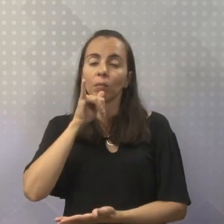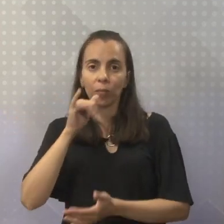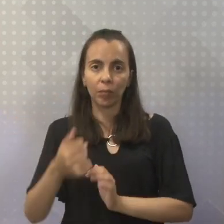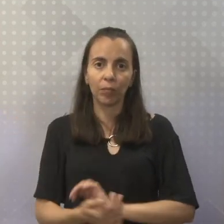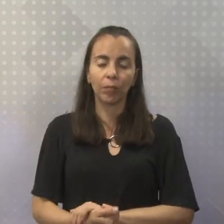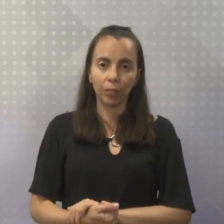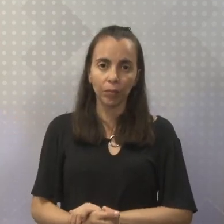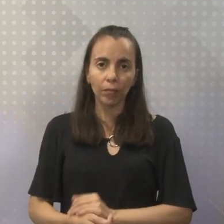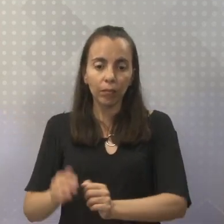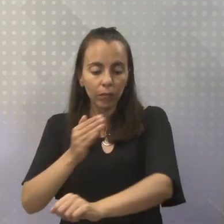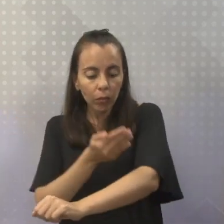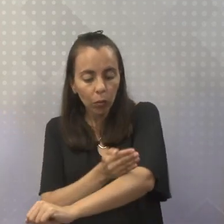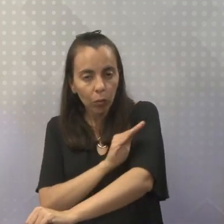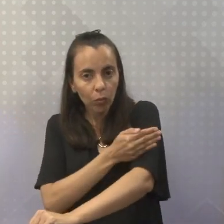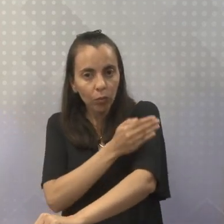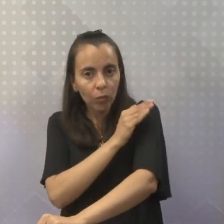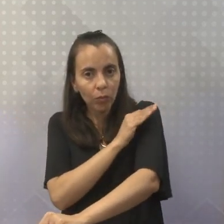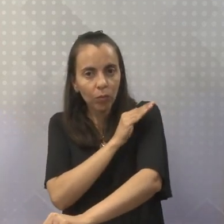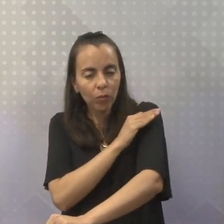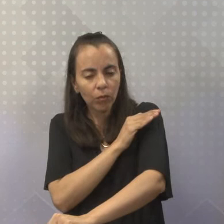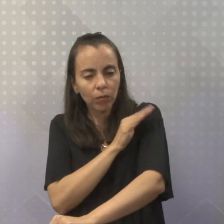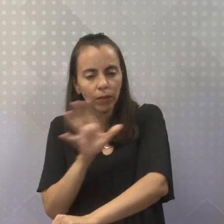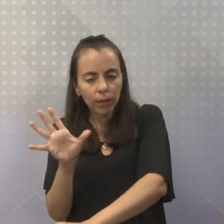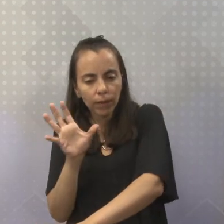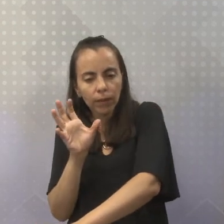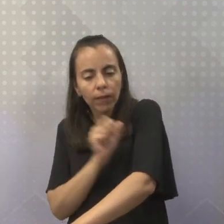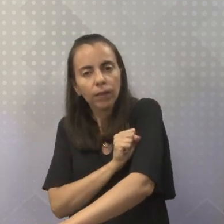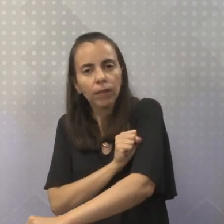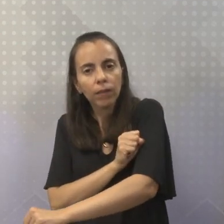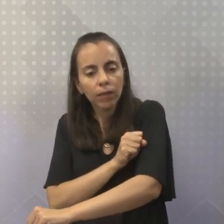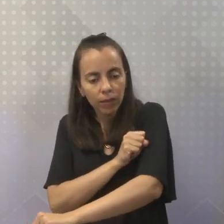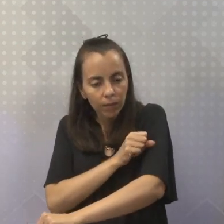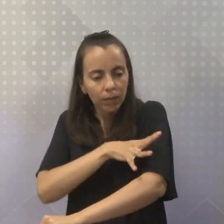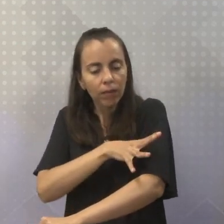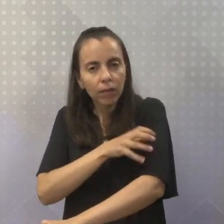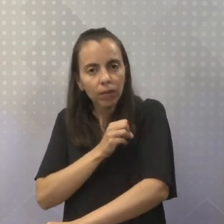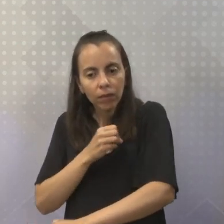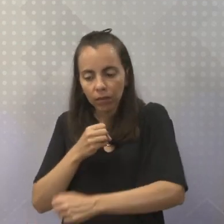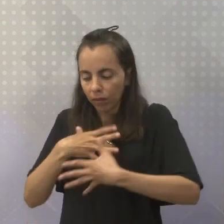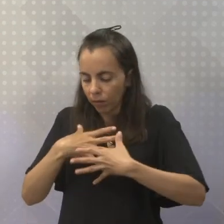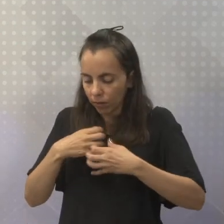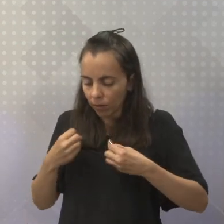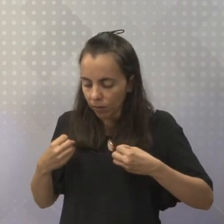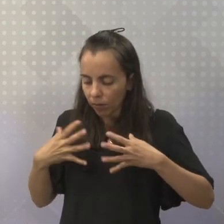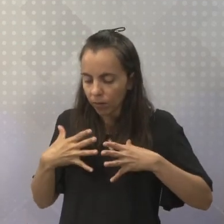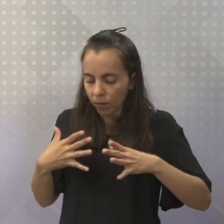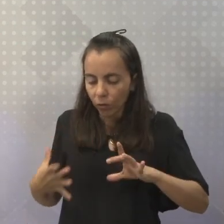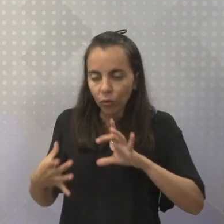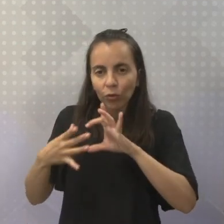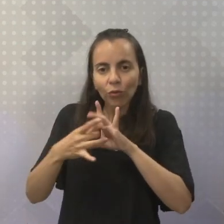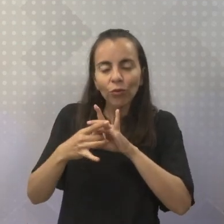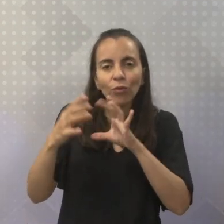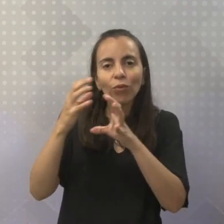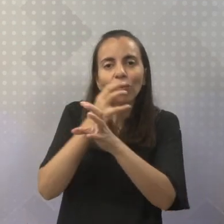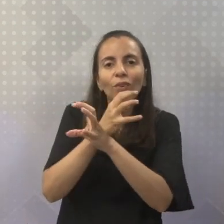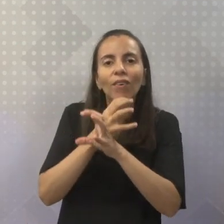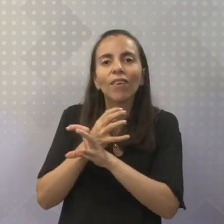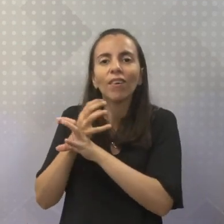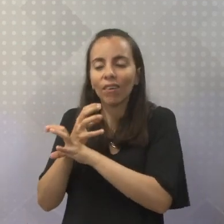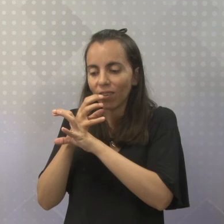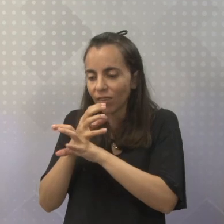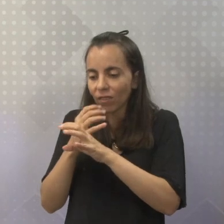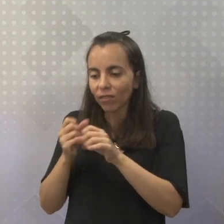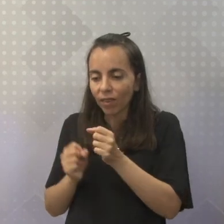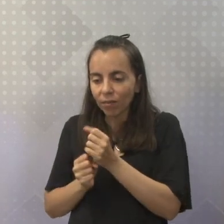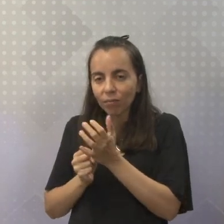os músculos recebem tais sinais, contraem e unidos aos ossos, funcionam como verdadeiras